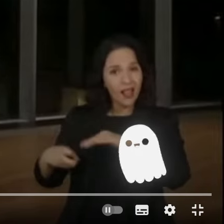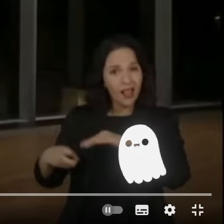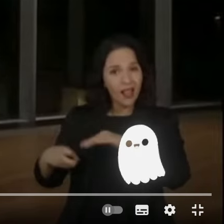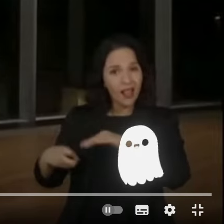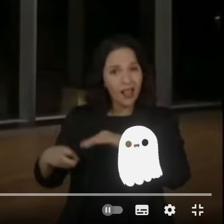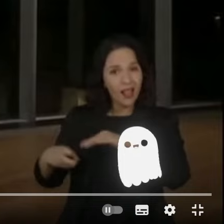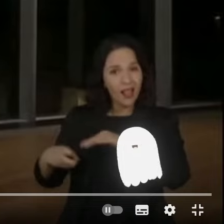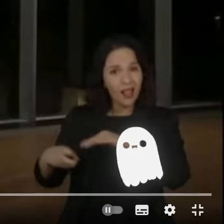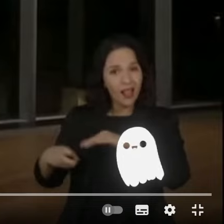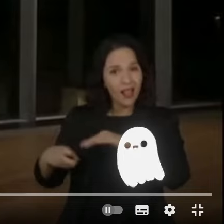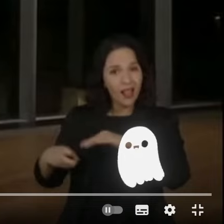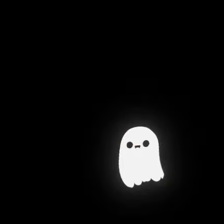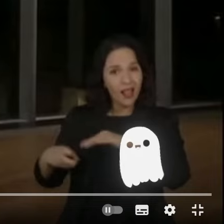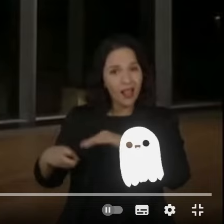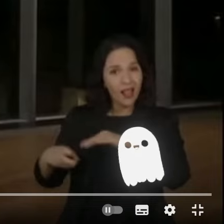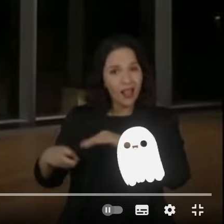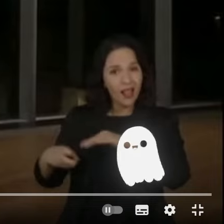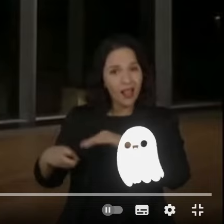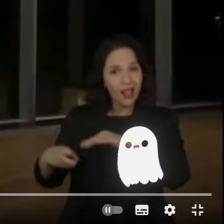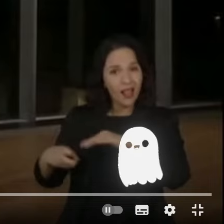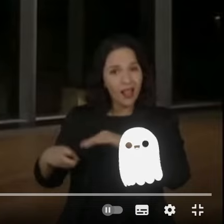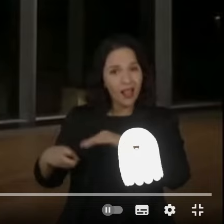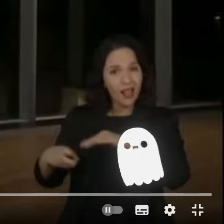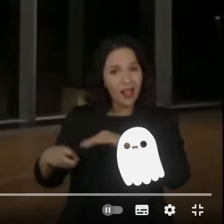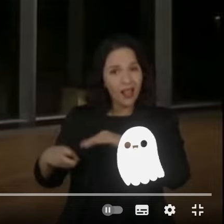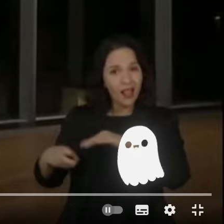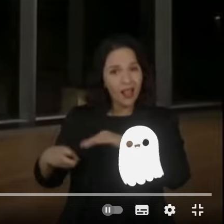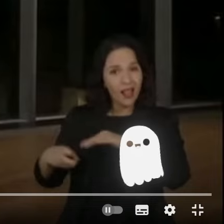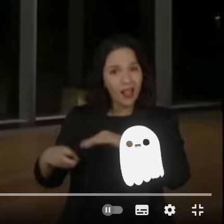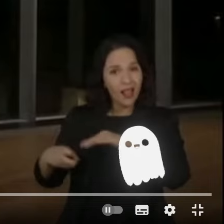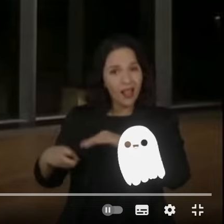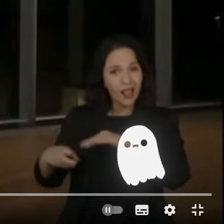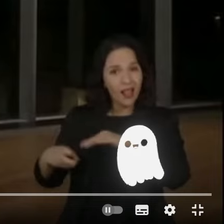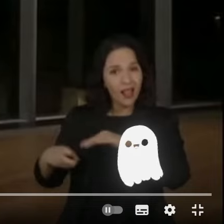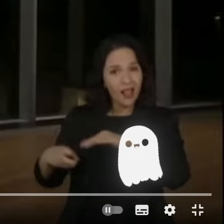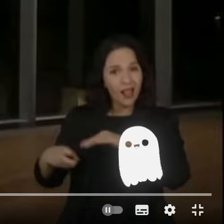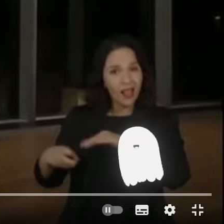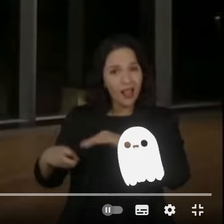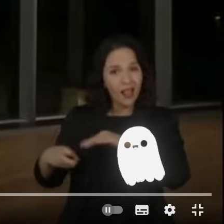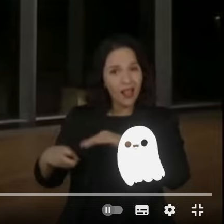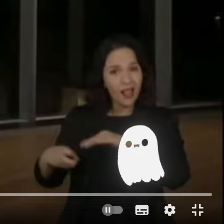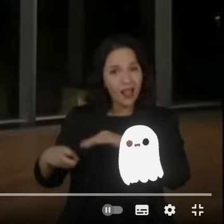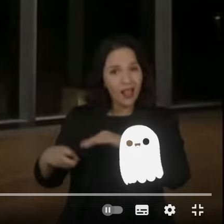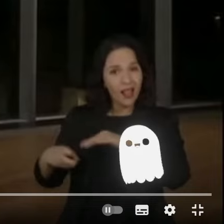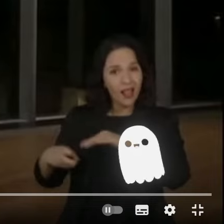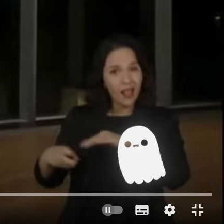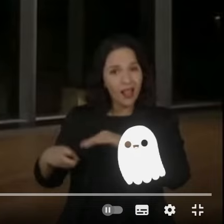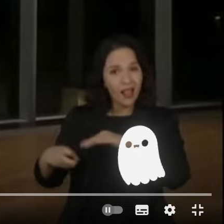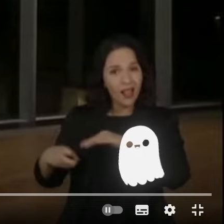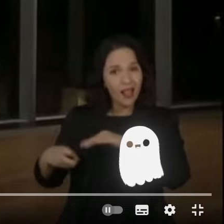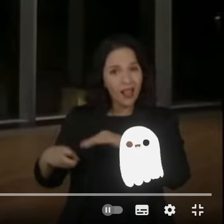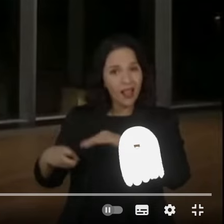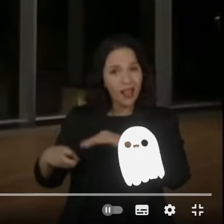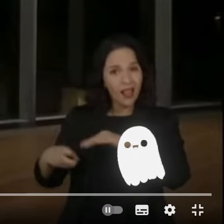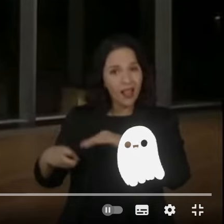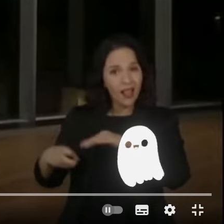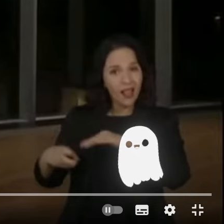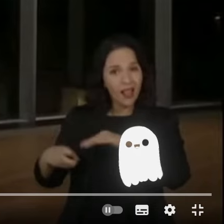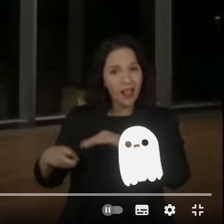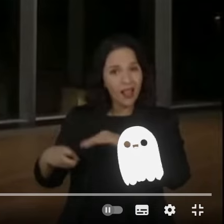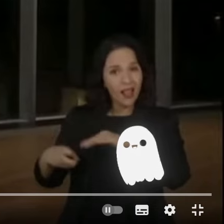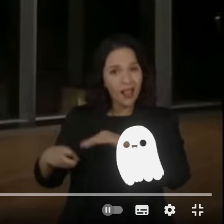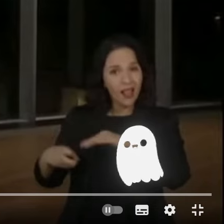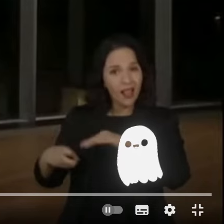isso. Qual foi a reação da sua mãe com isso? Mano, a minha mãe, ela sempre foi uma pessoa, tipo, meu